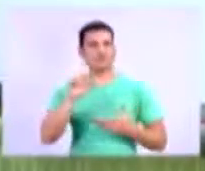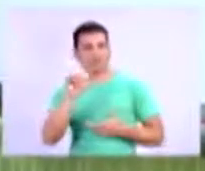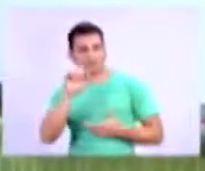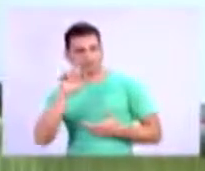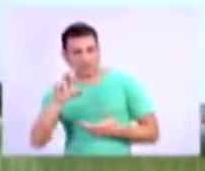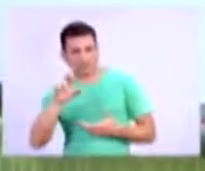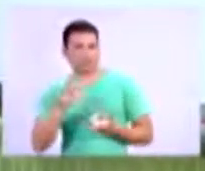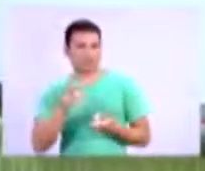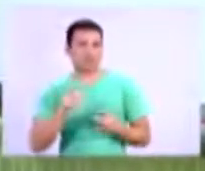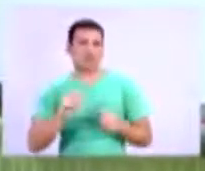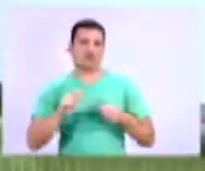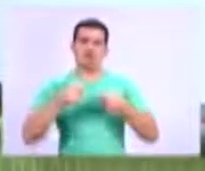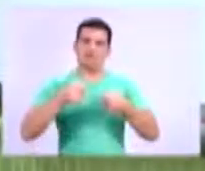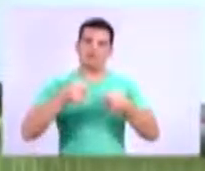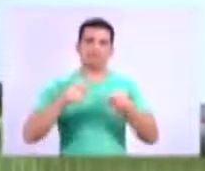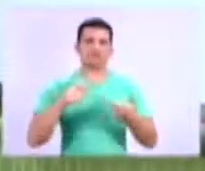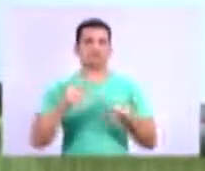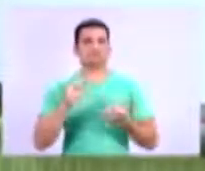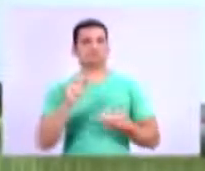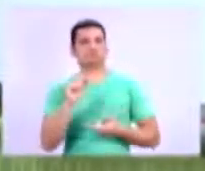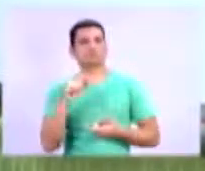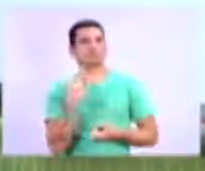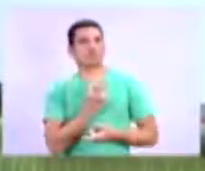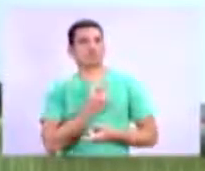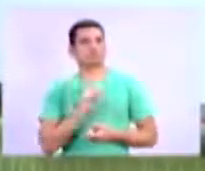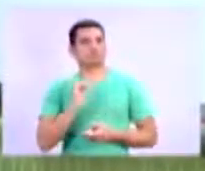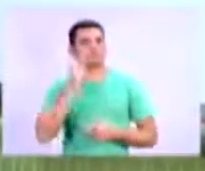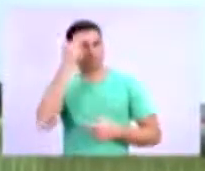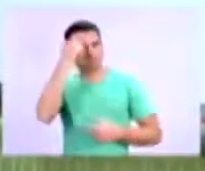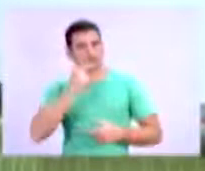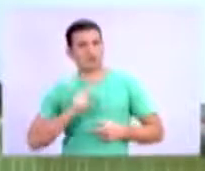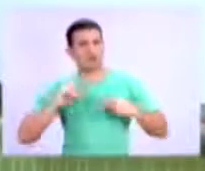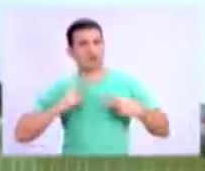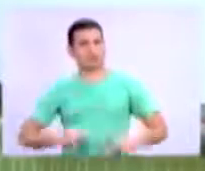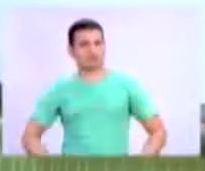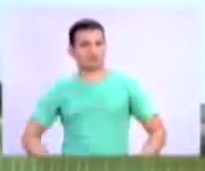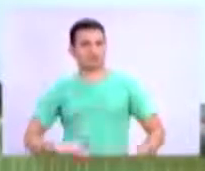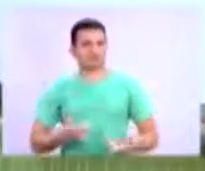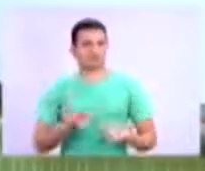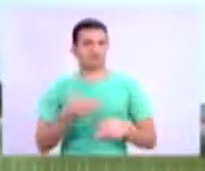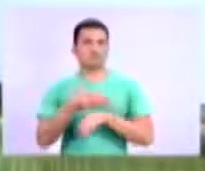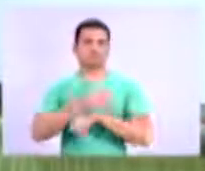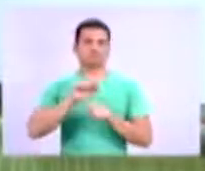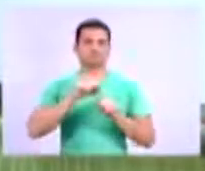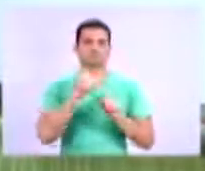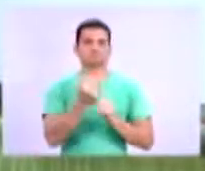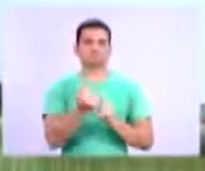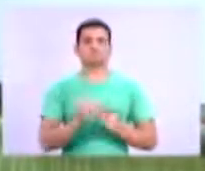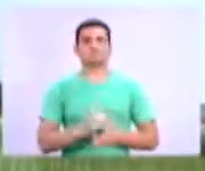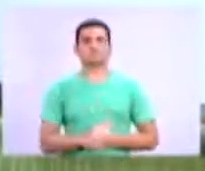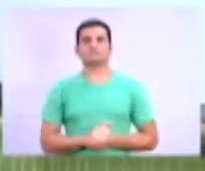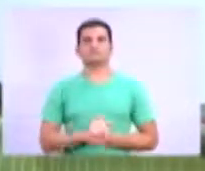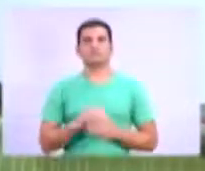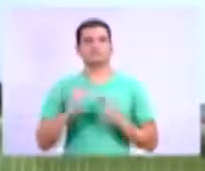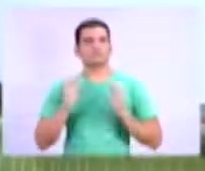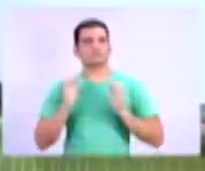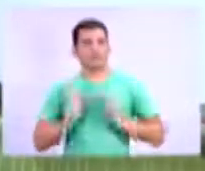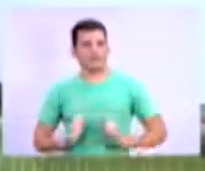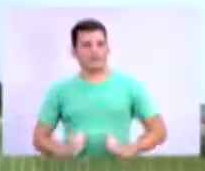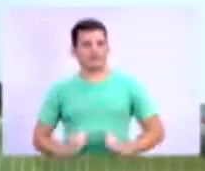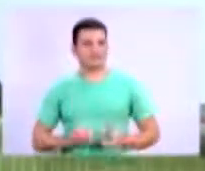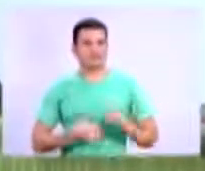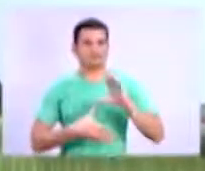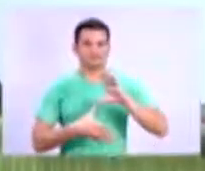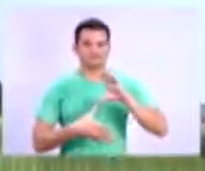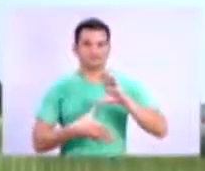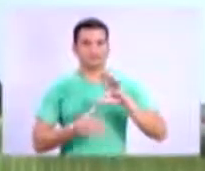dignidade como seres humanos, como seres participantes da sociedade. Então, a ética latino-americana, ela